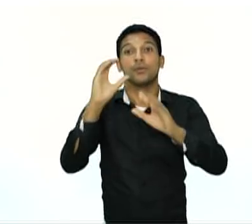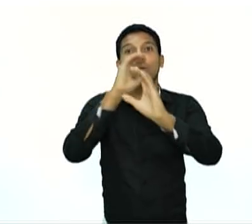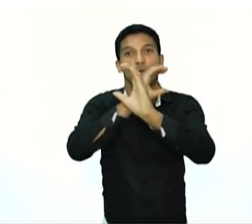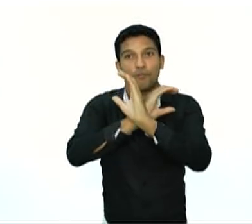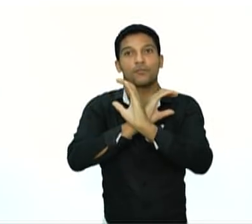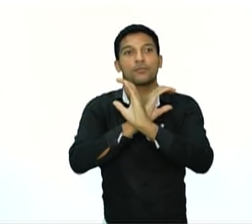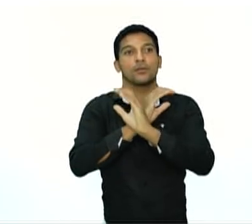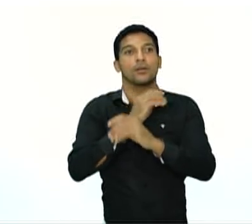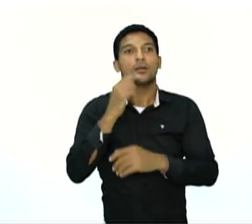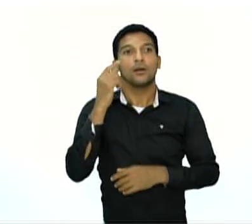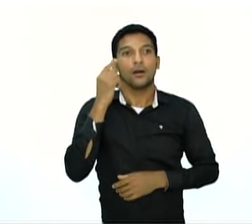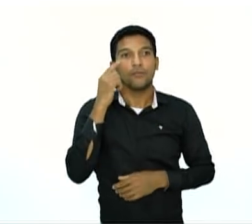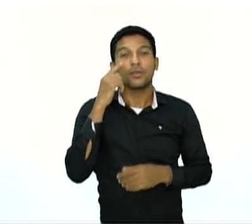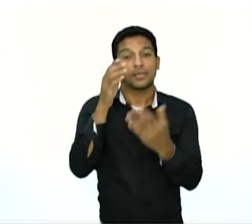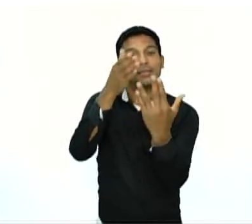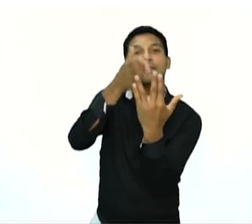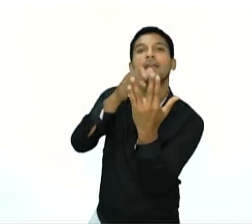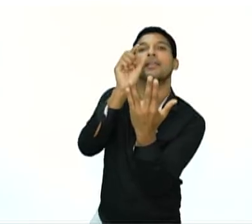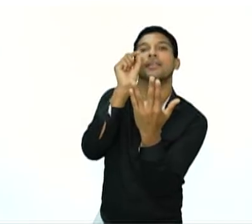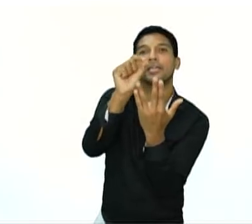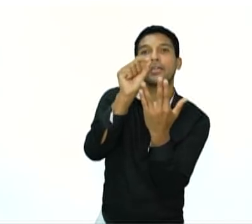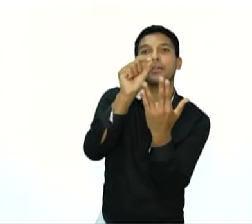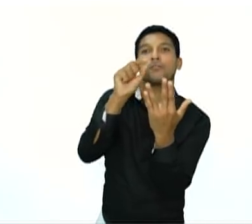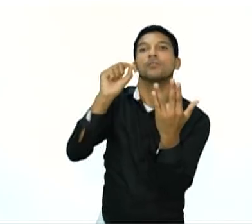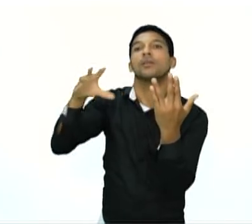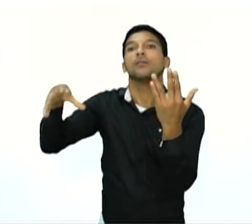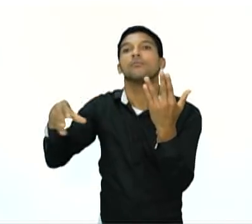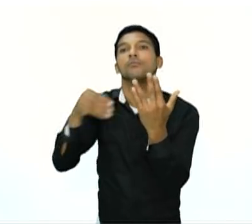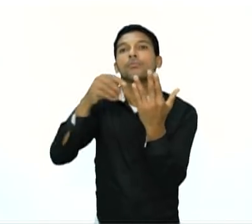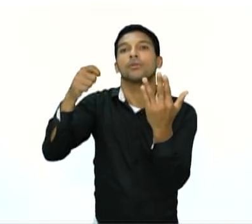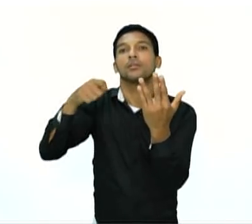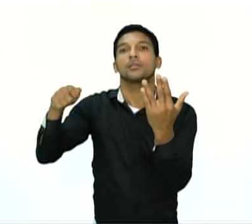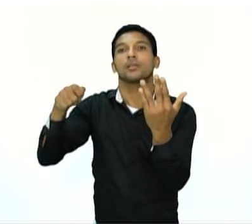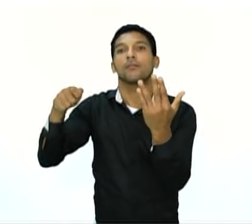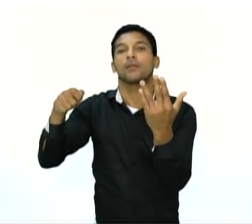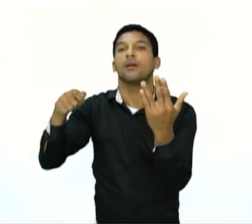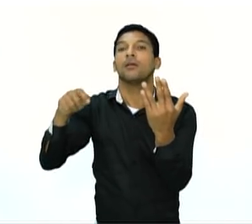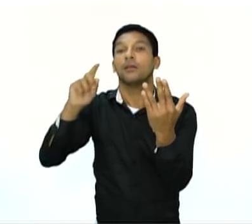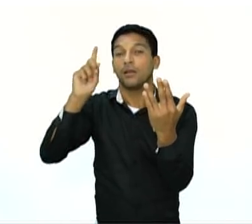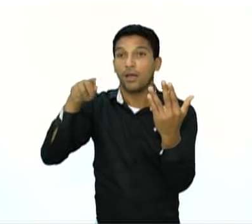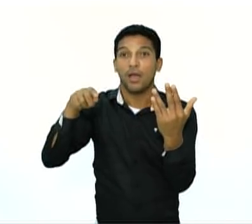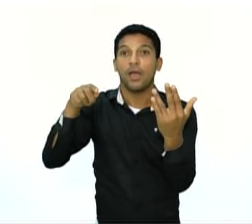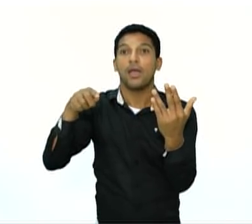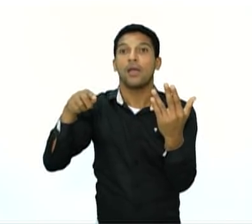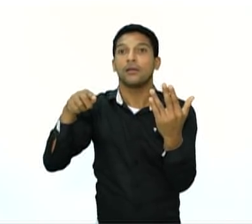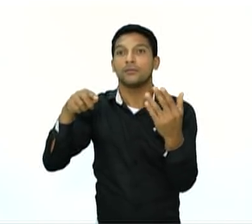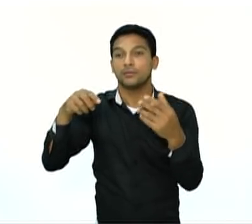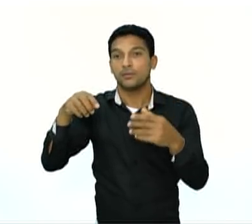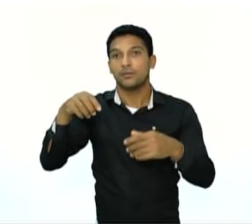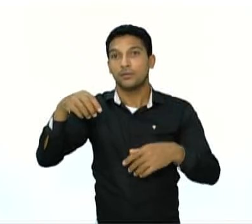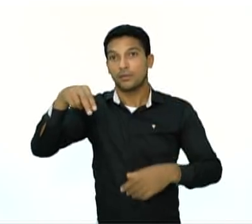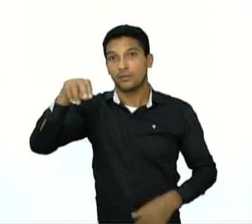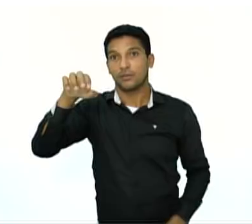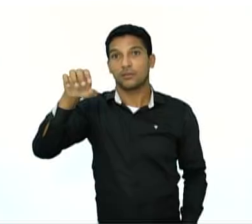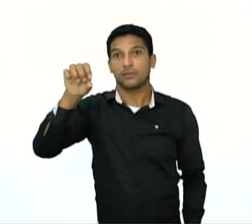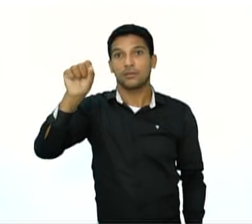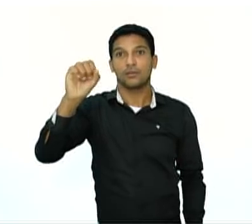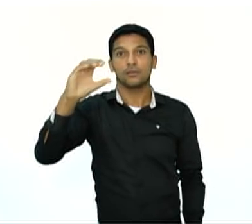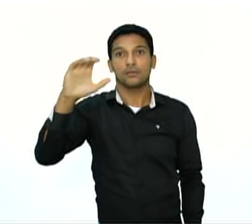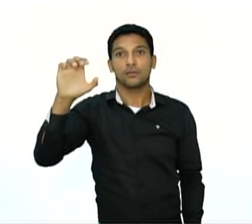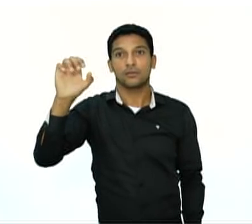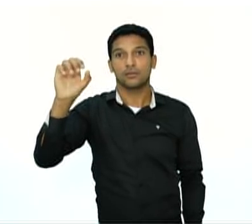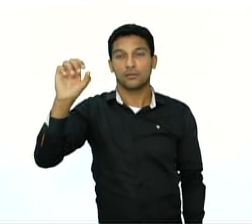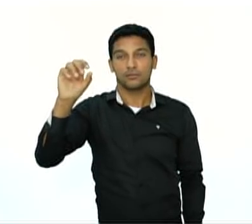É necessário isso. Então, olhem lá. É necessário isso. Se você trocar ela de lugar, vai ficar isso